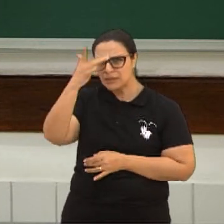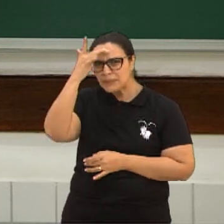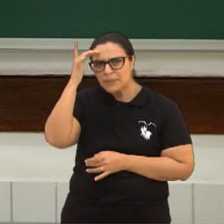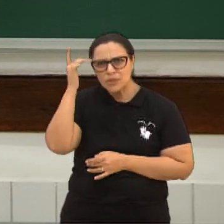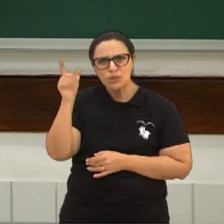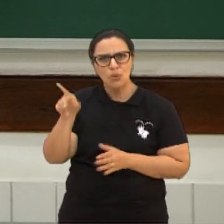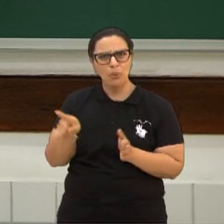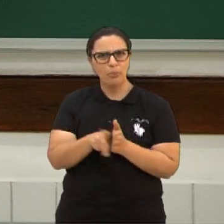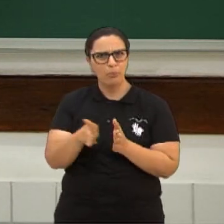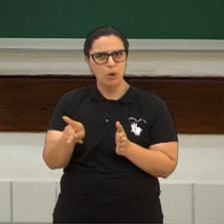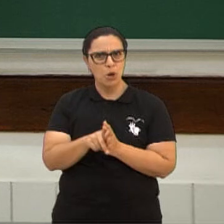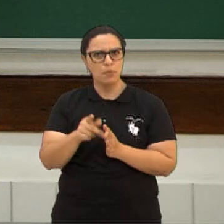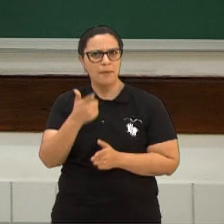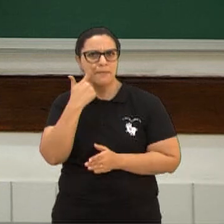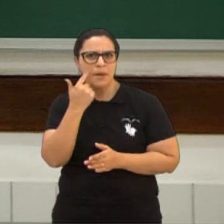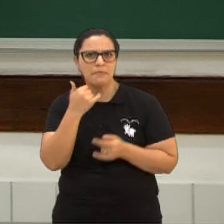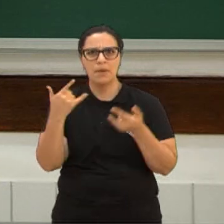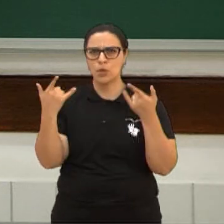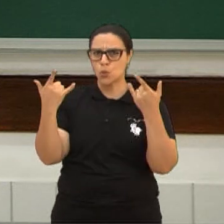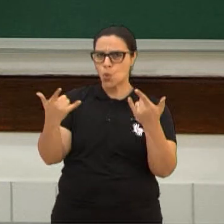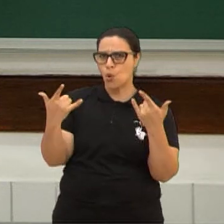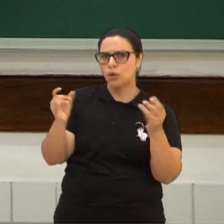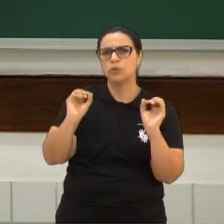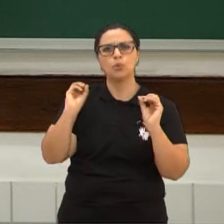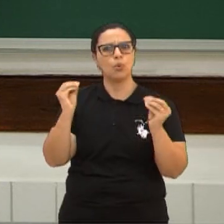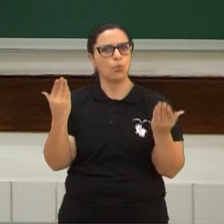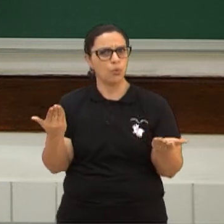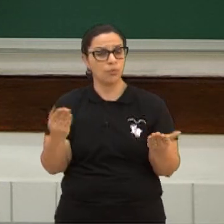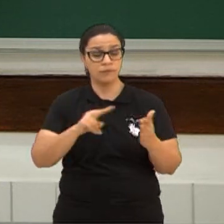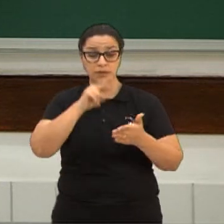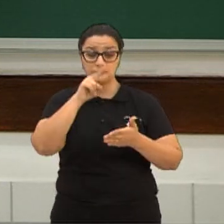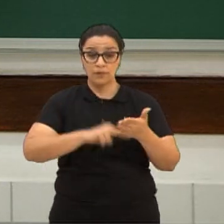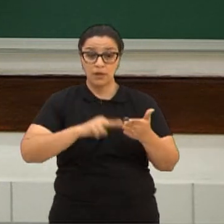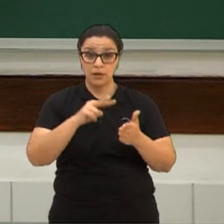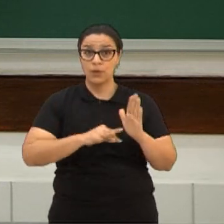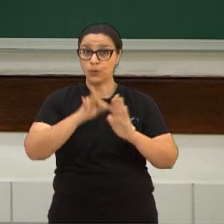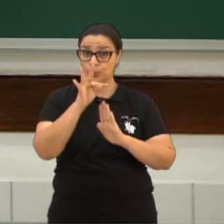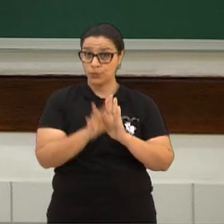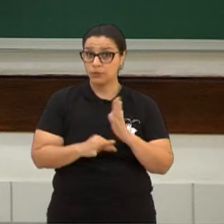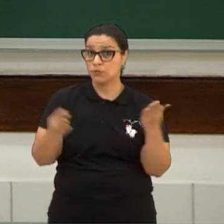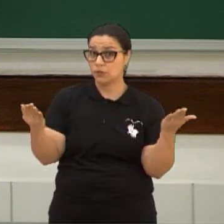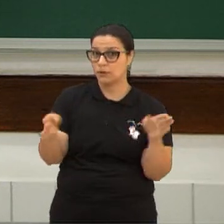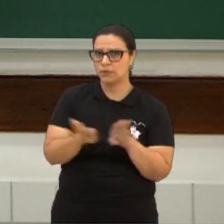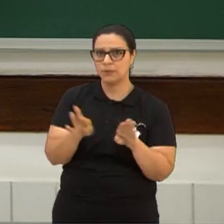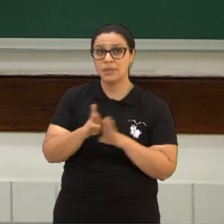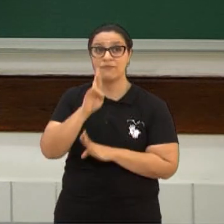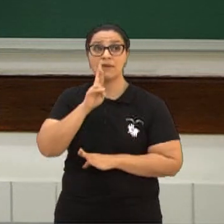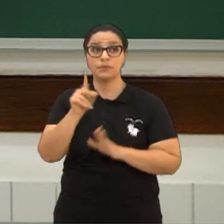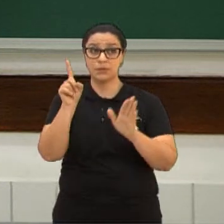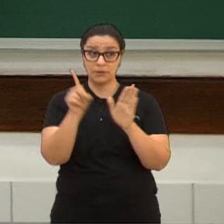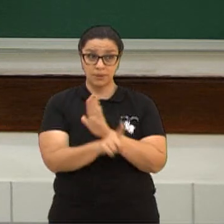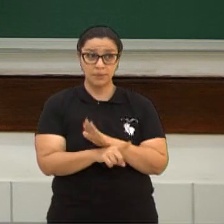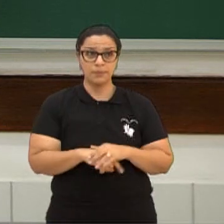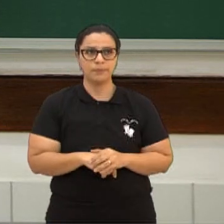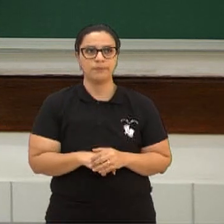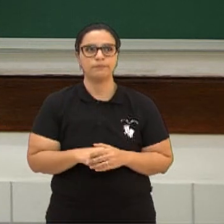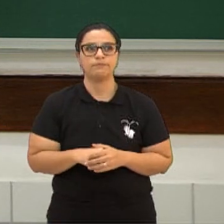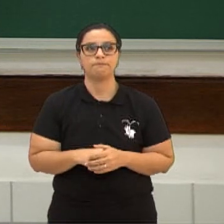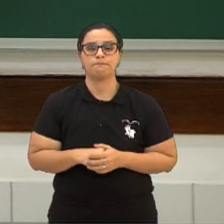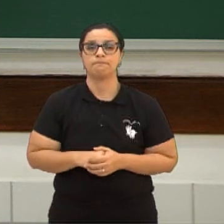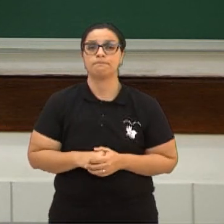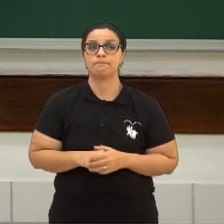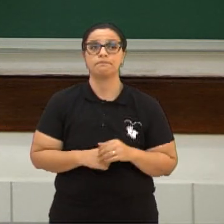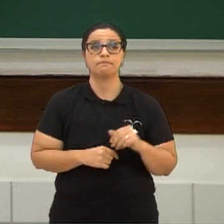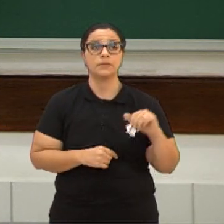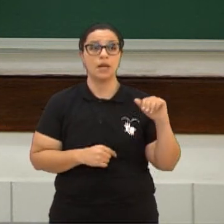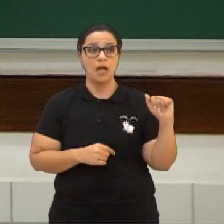outras personalidades. Olha que bacana. Leia esse texto e responda à questão. Which